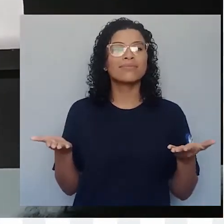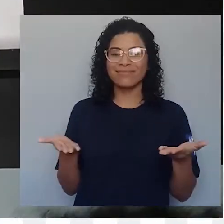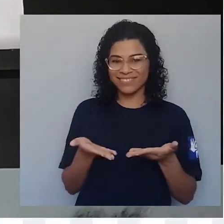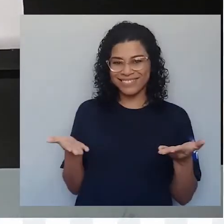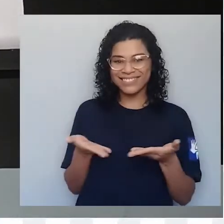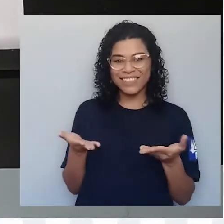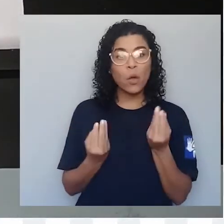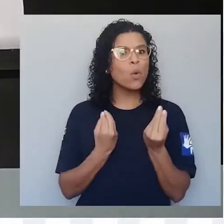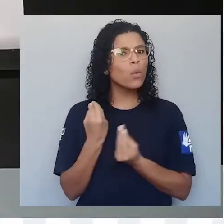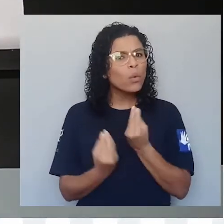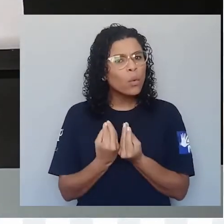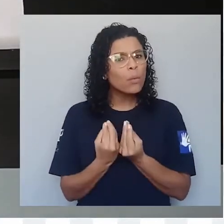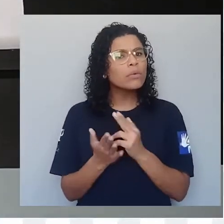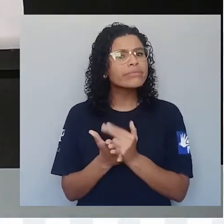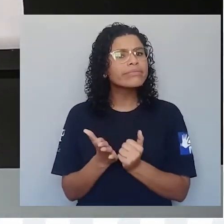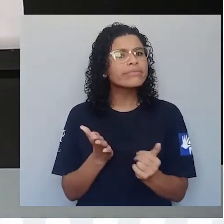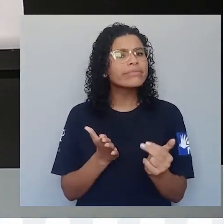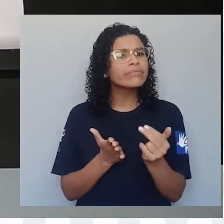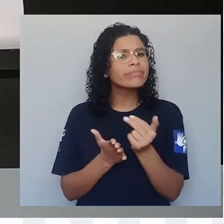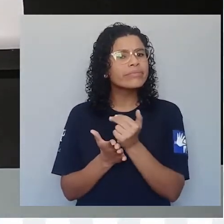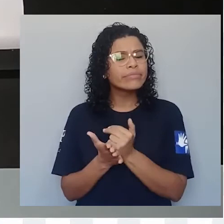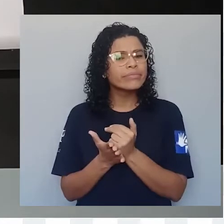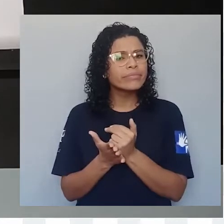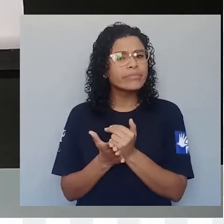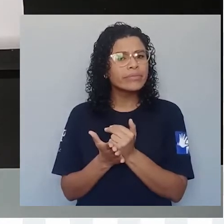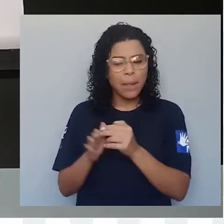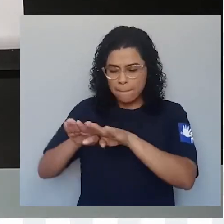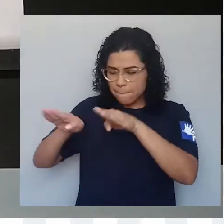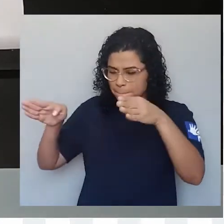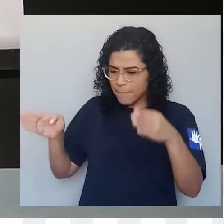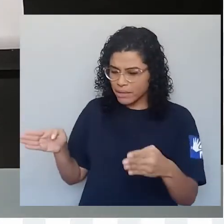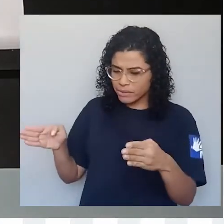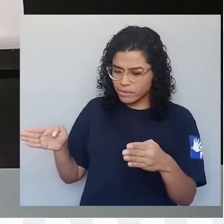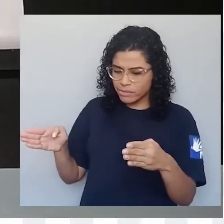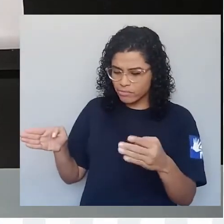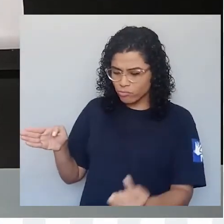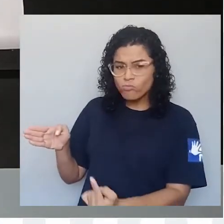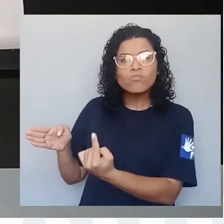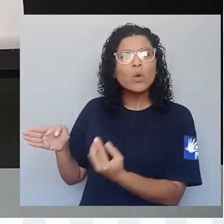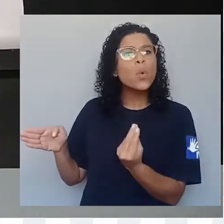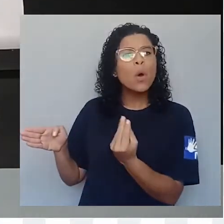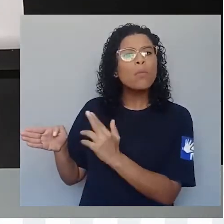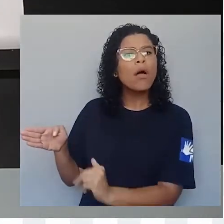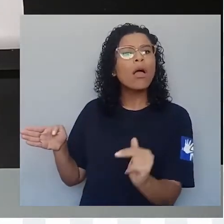Ora, e agora? Como desenhar embaixo da mesa?